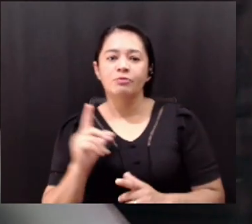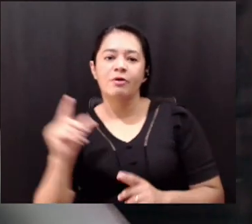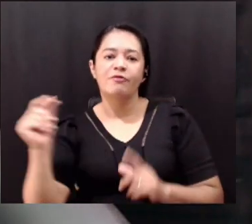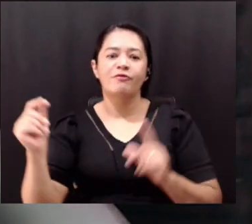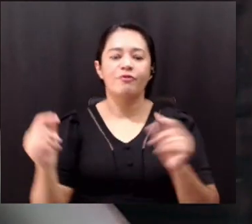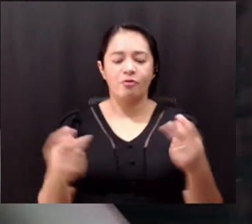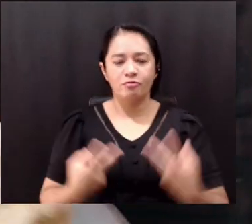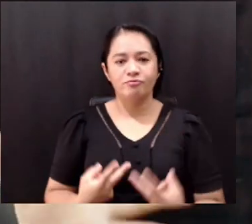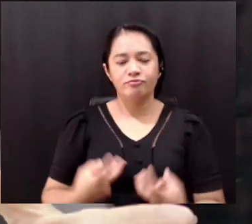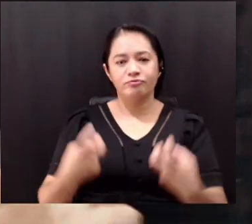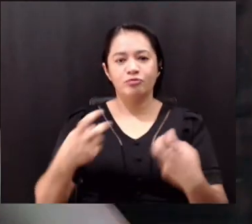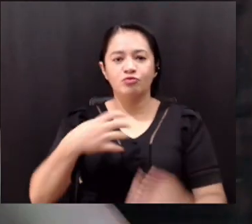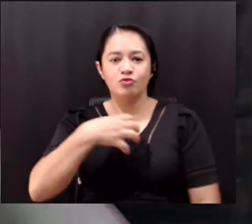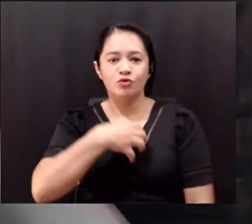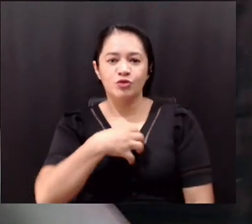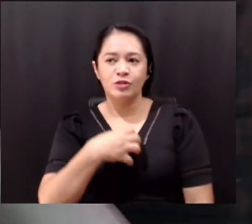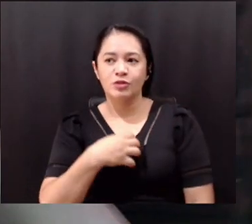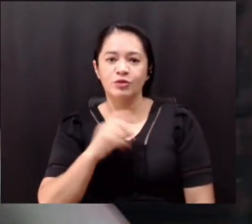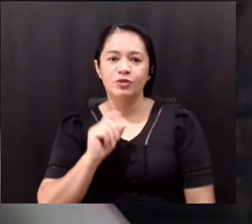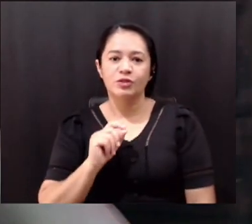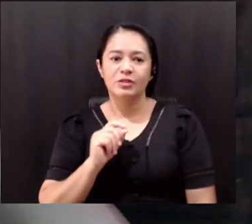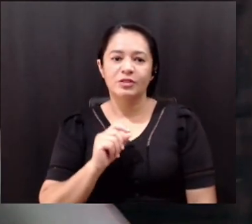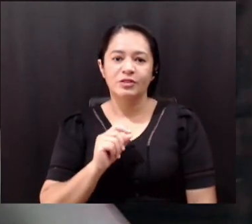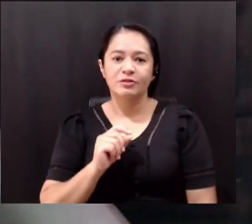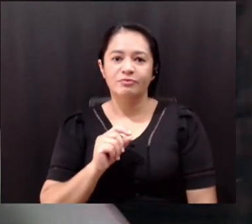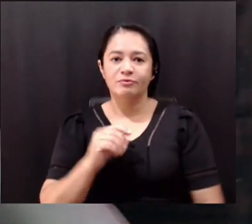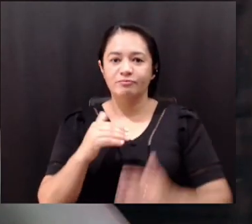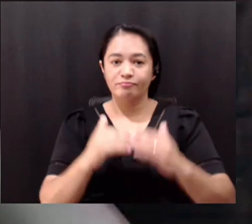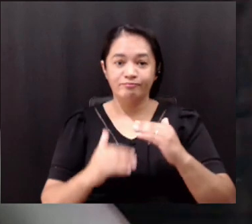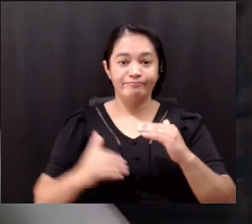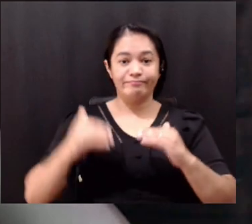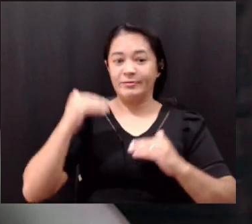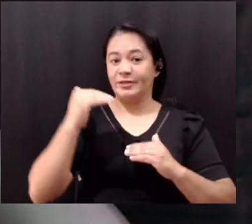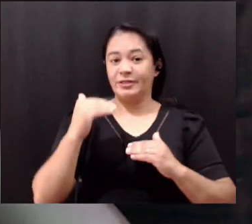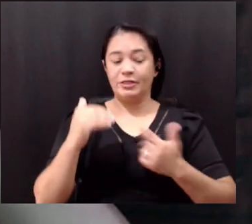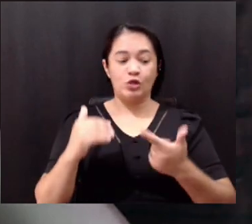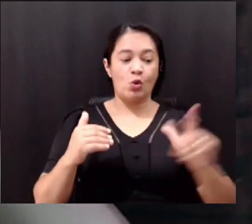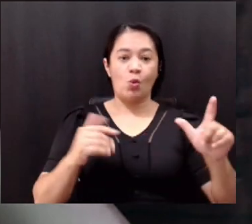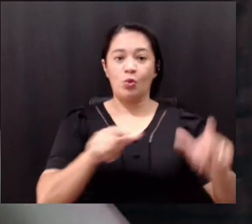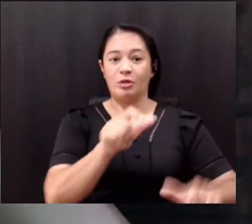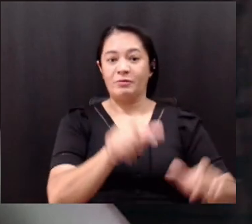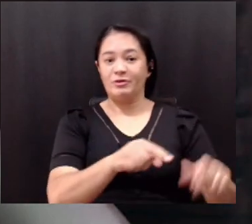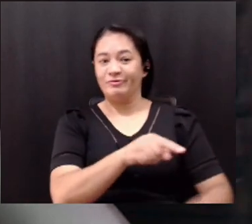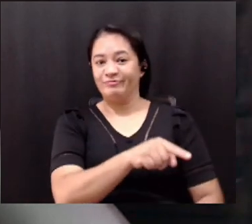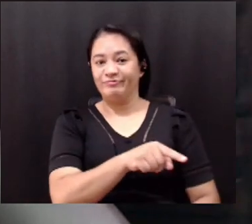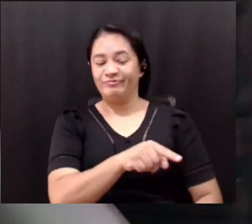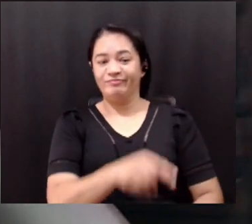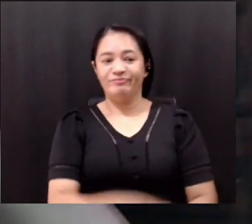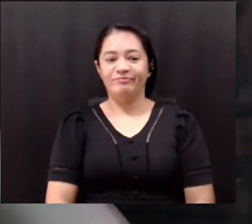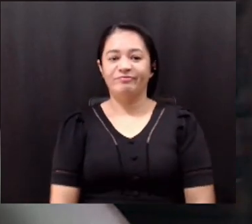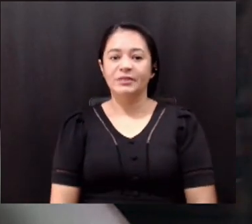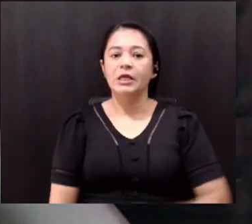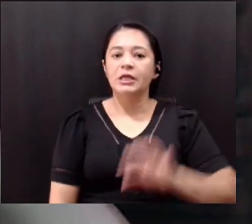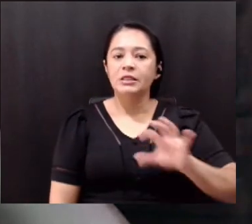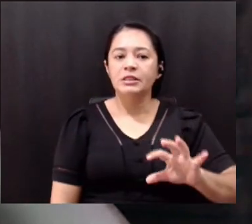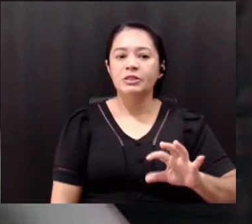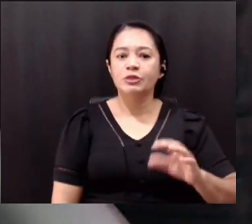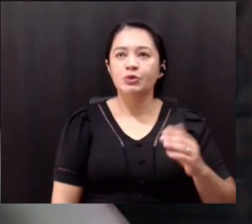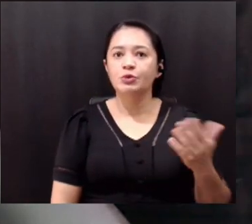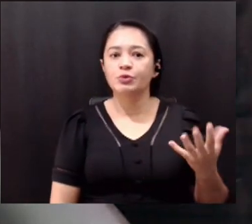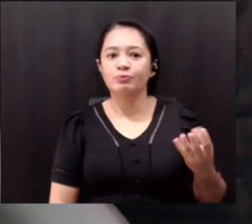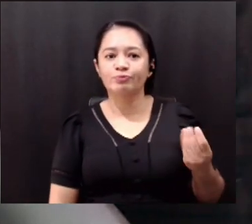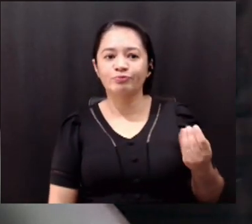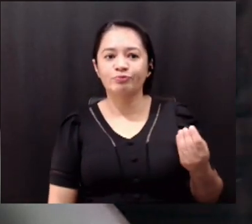vezes, de sobressair sobre outras pessoas que estão ali. Então, isso acaba fazendo, digamos assim,